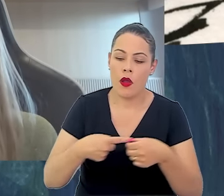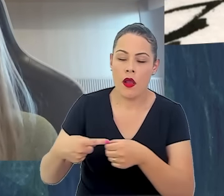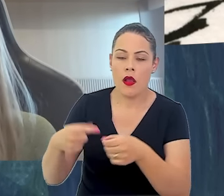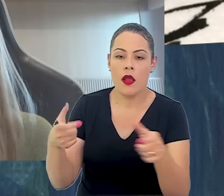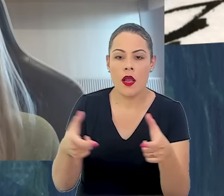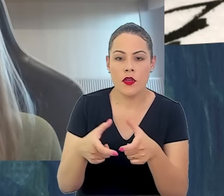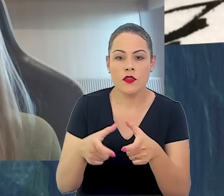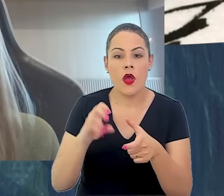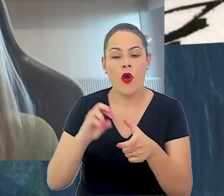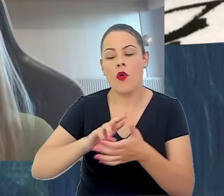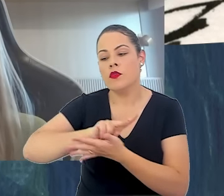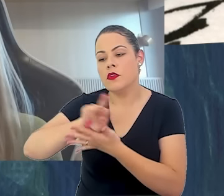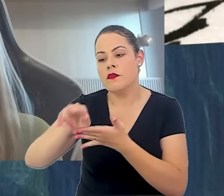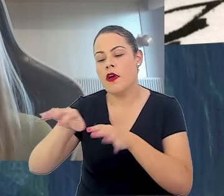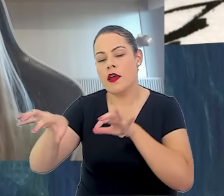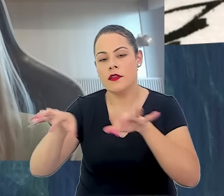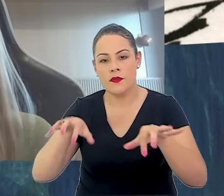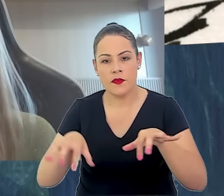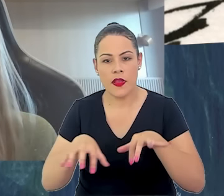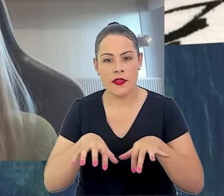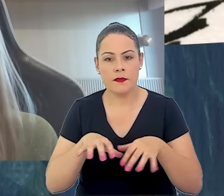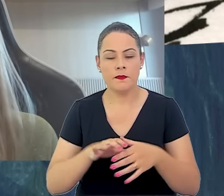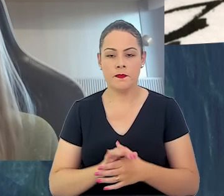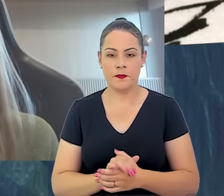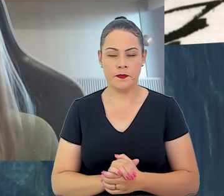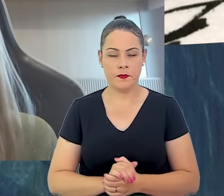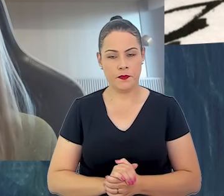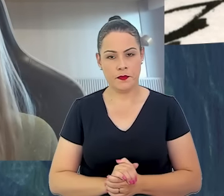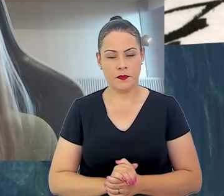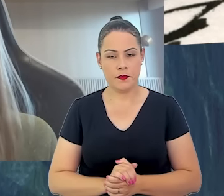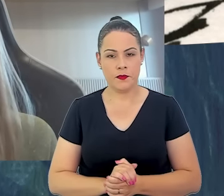regionais, sejam multilaterais.